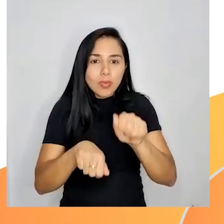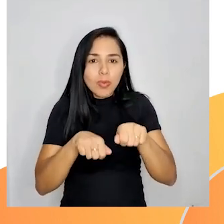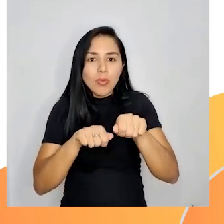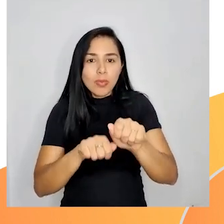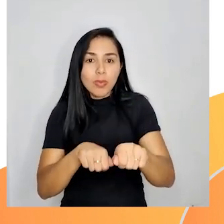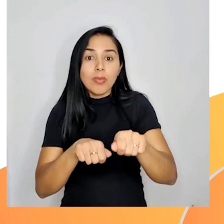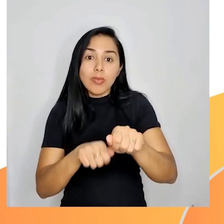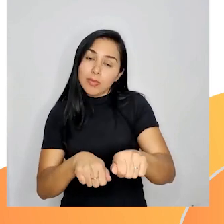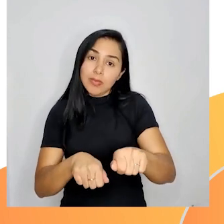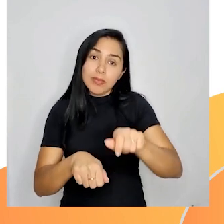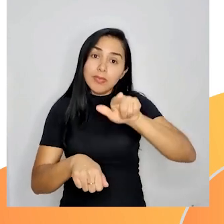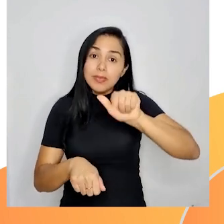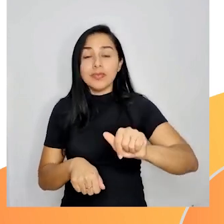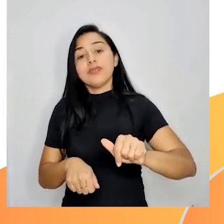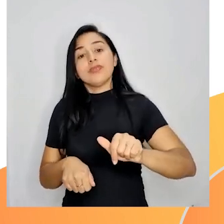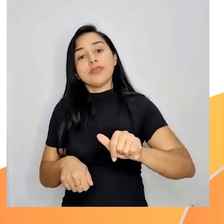estado